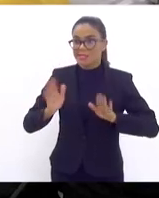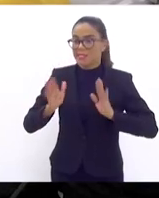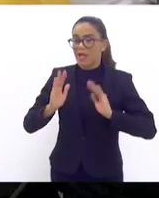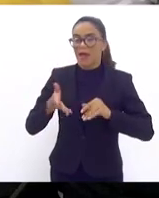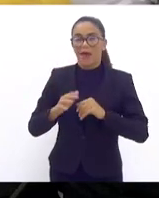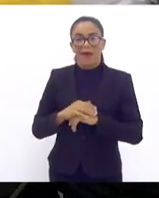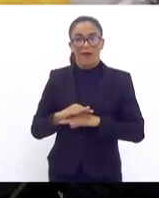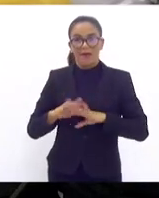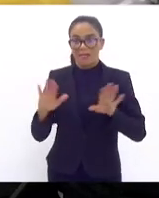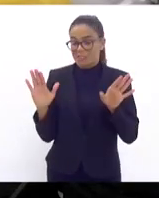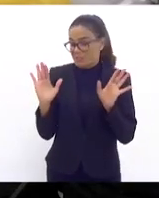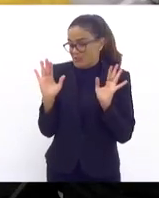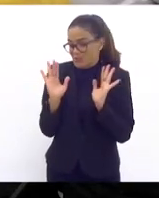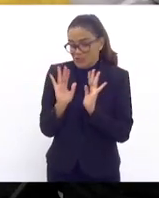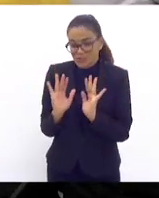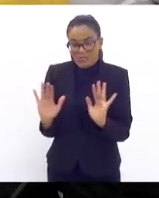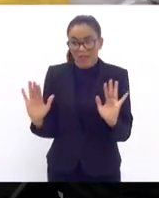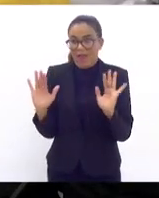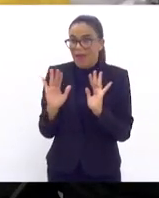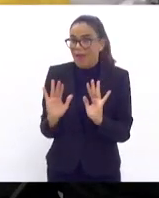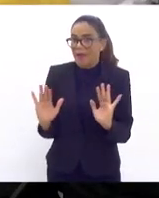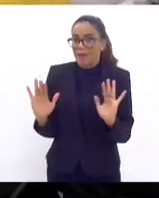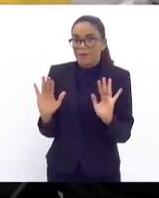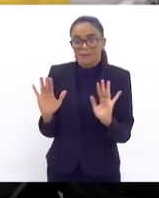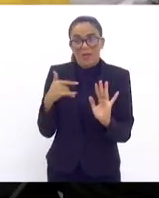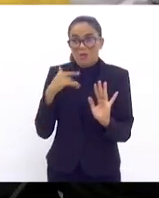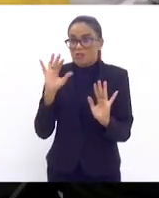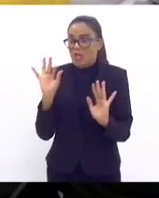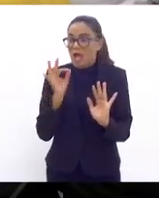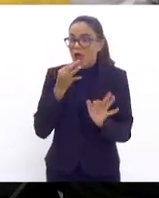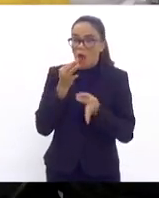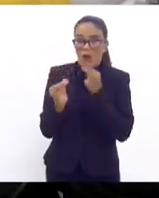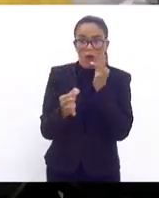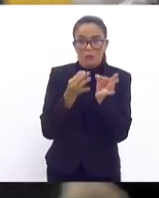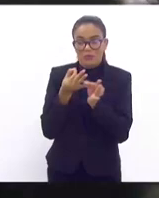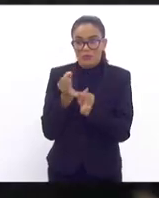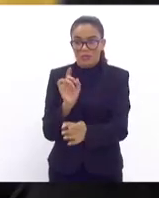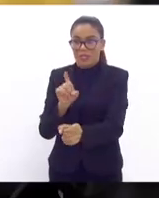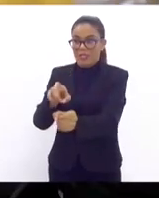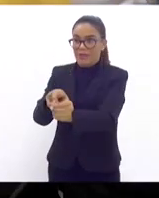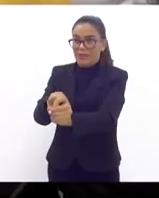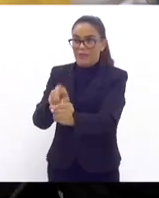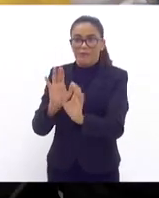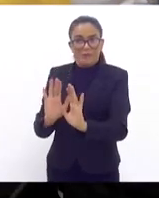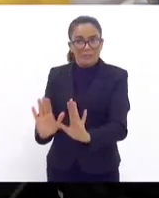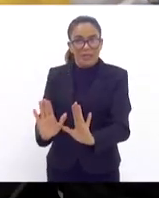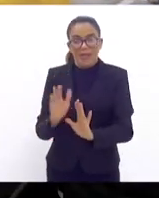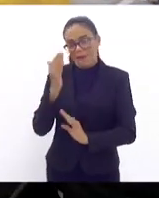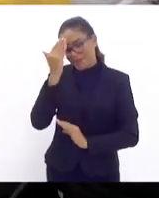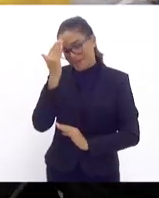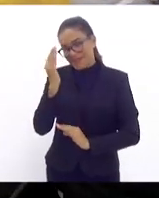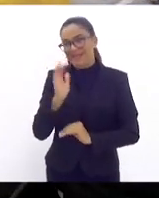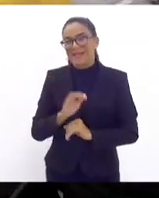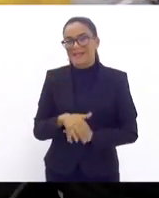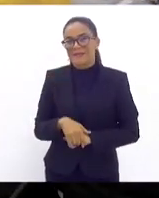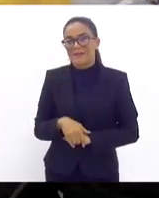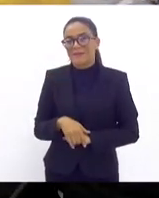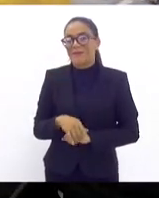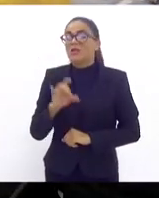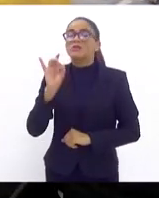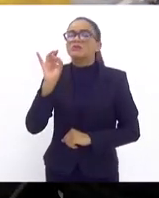Vossa Excelência, fazendo aquelas observações, já foi devolvido. Né? Deputado Luiz Paulo, obrigada, deputado. Não, é só